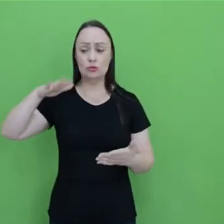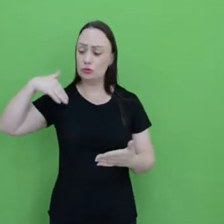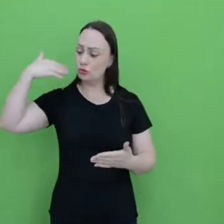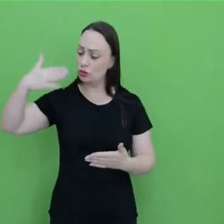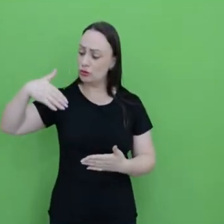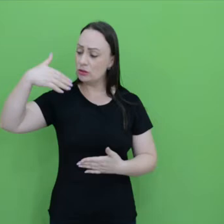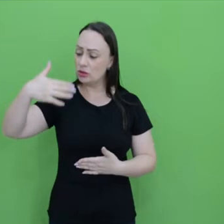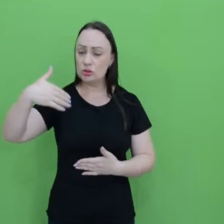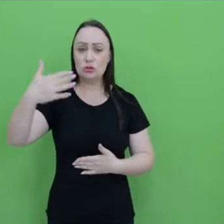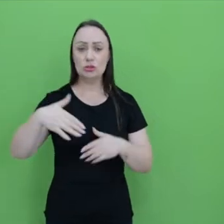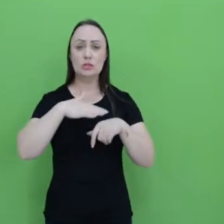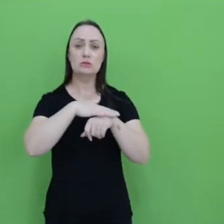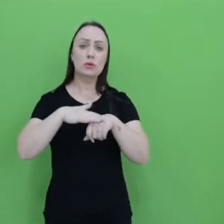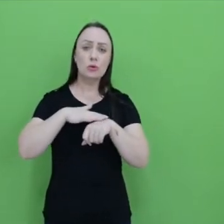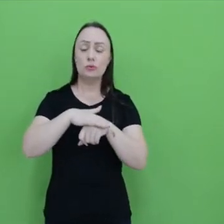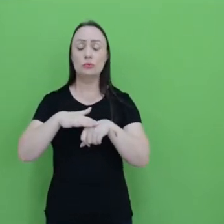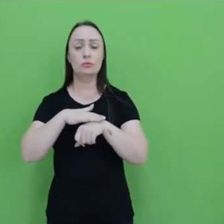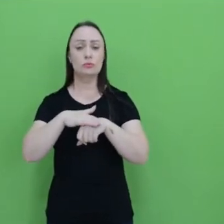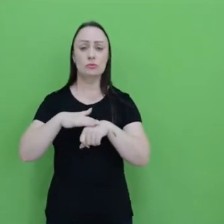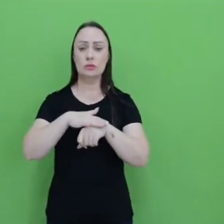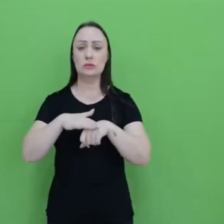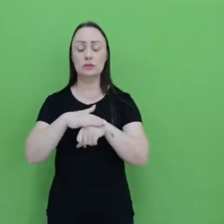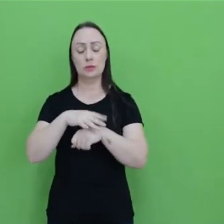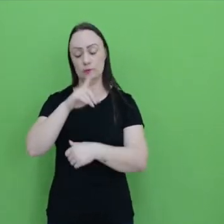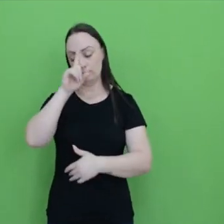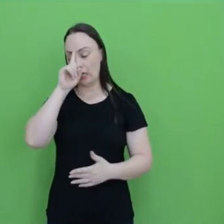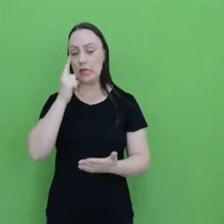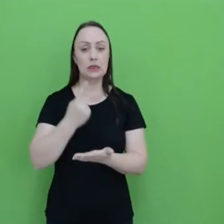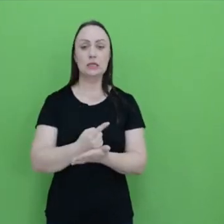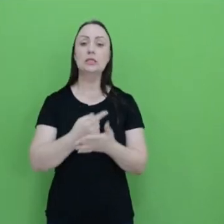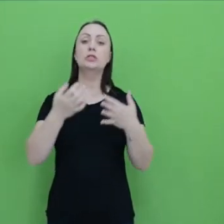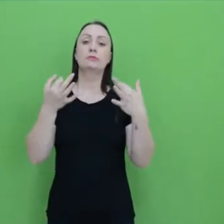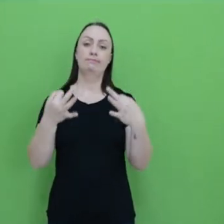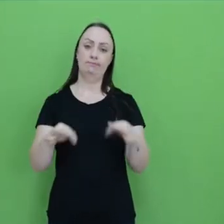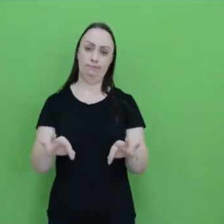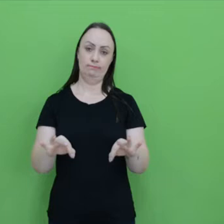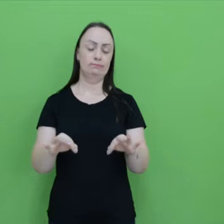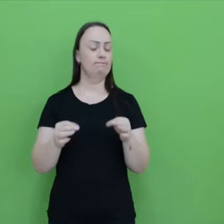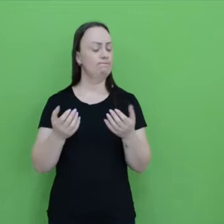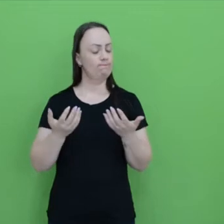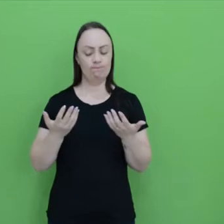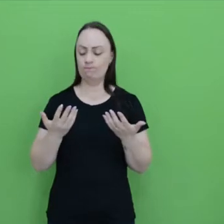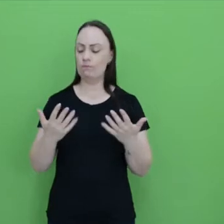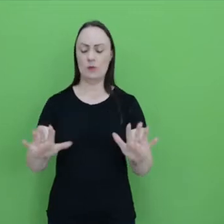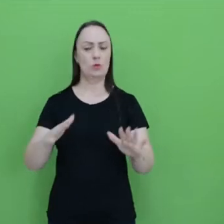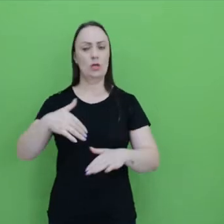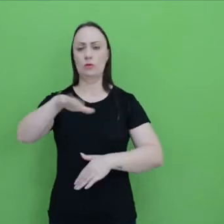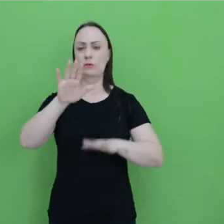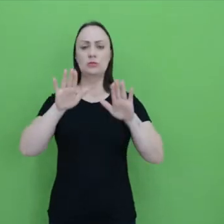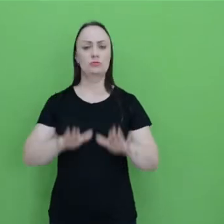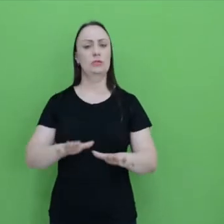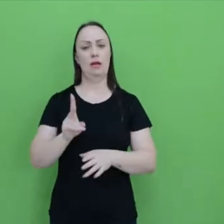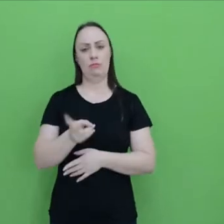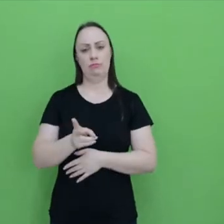passaram, eles foram conversando entre eles e decidiram que, de fato, não queriam mais ficar